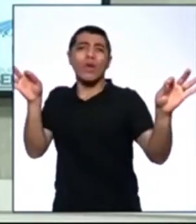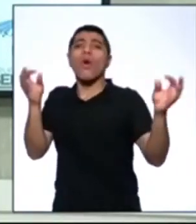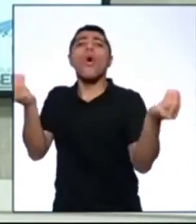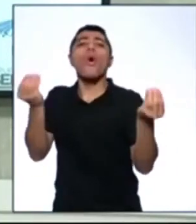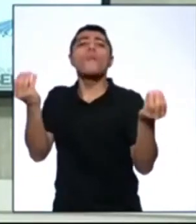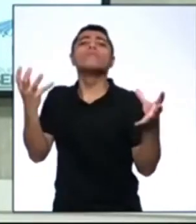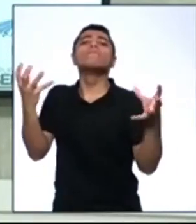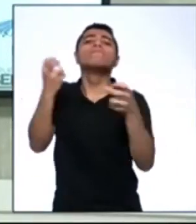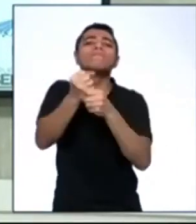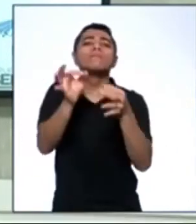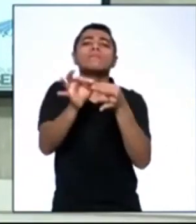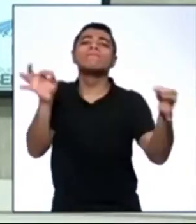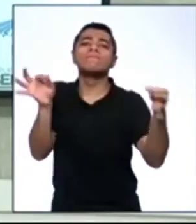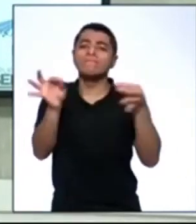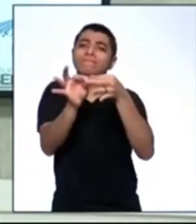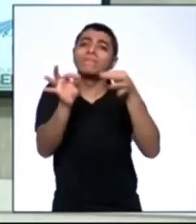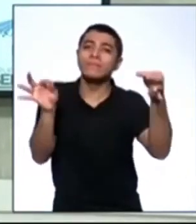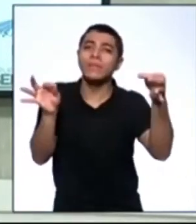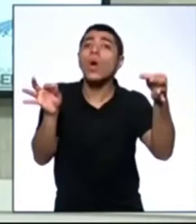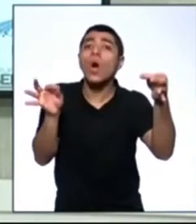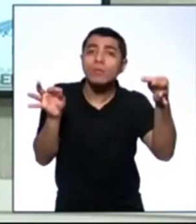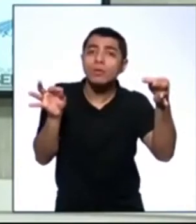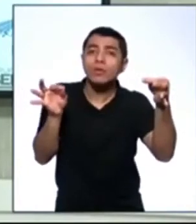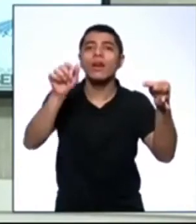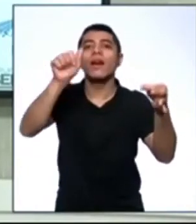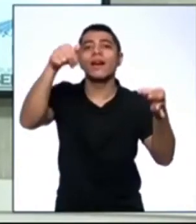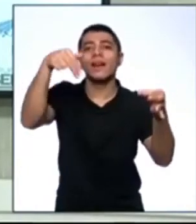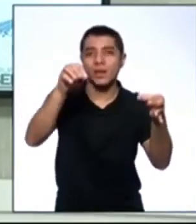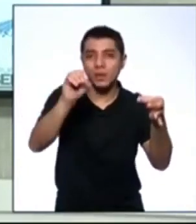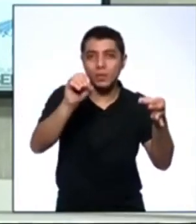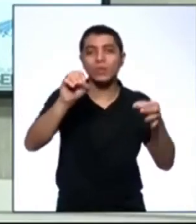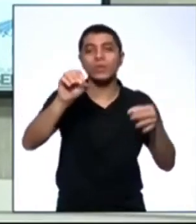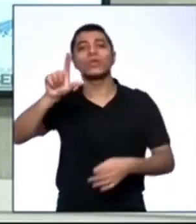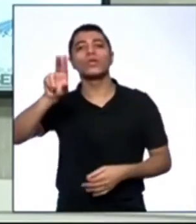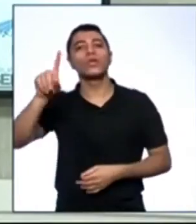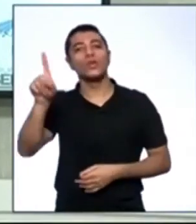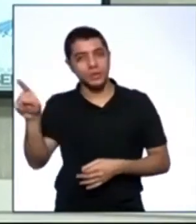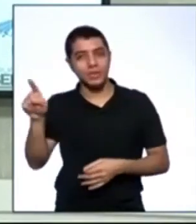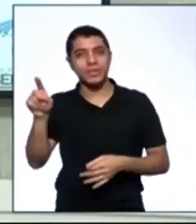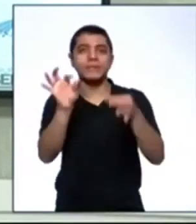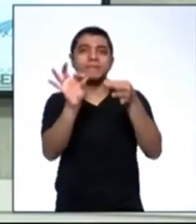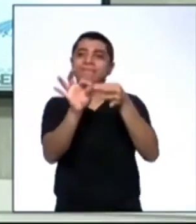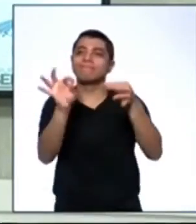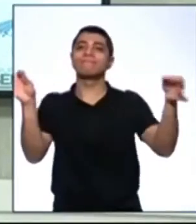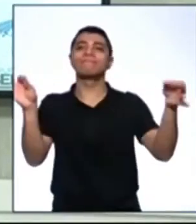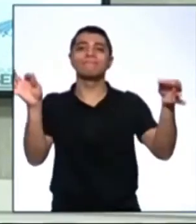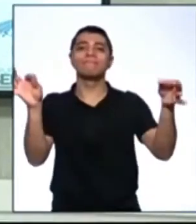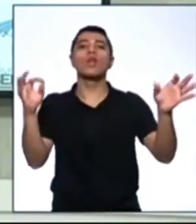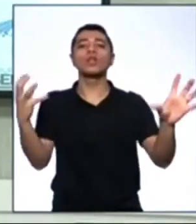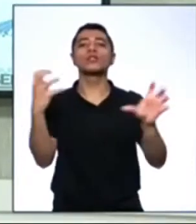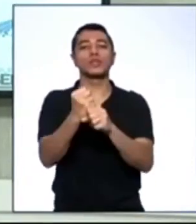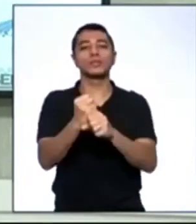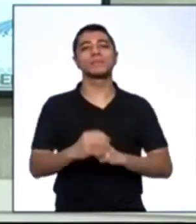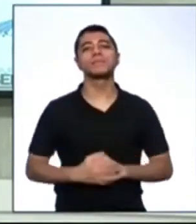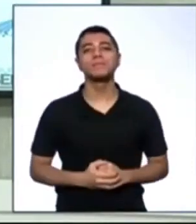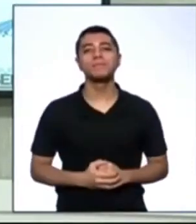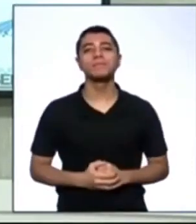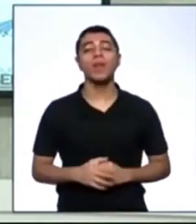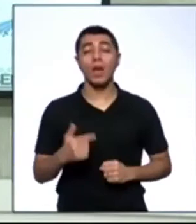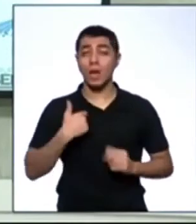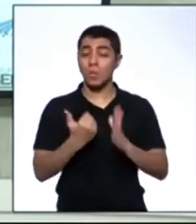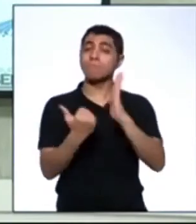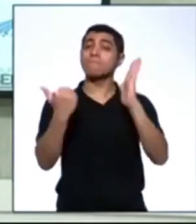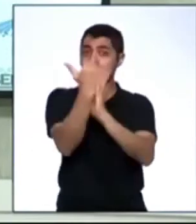Então, a alternativa do teste seria a alternativa C. Mas eu vou além. Veja só o que eu vou fazer aqui. Eu